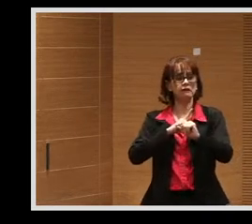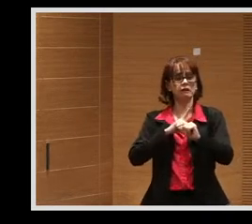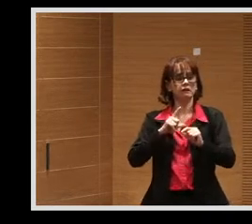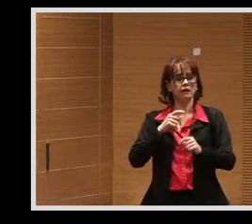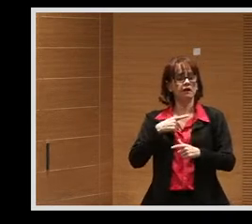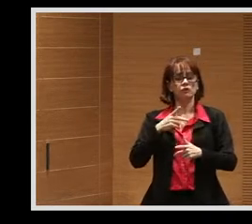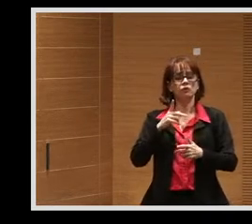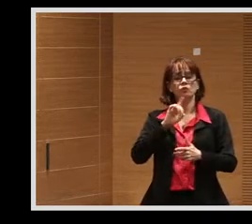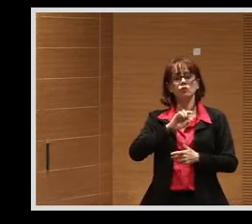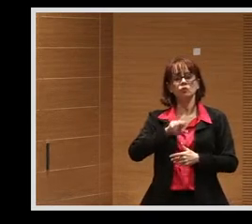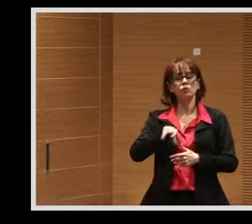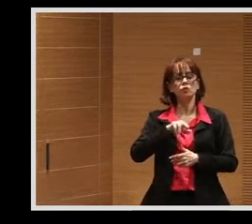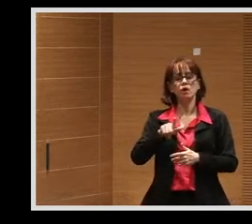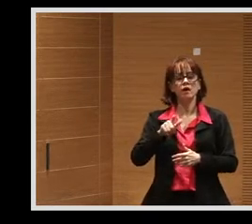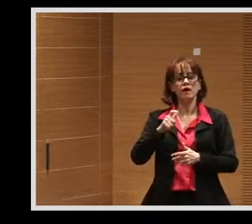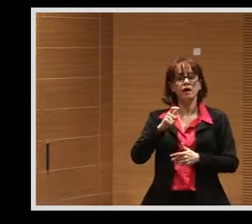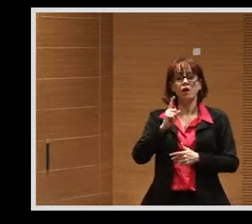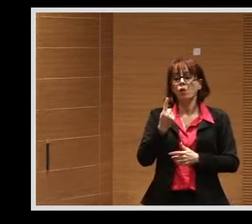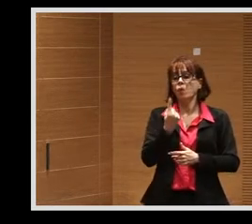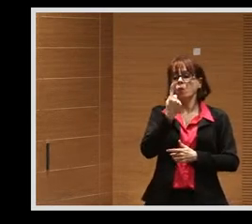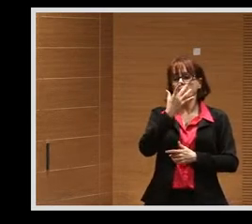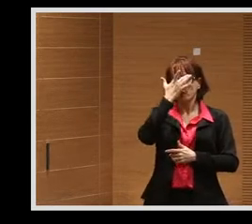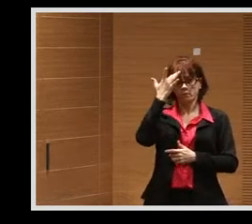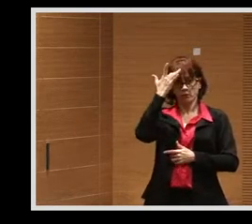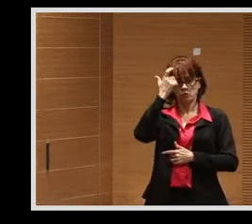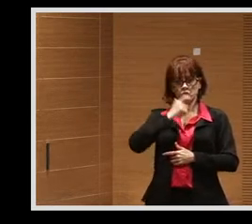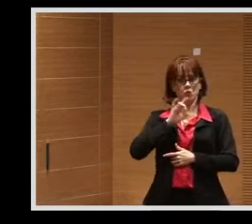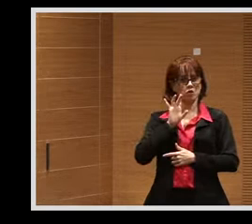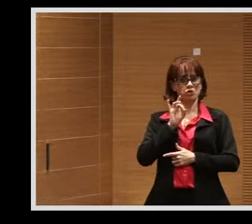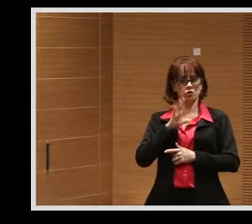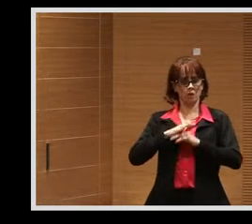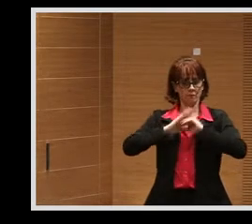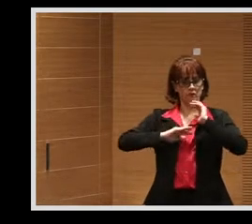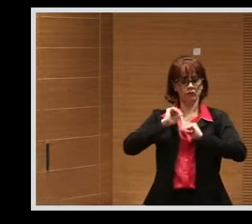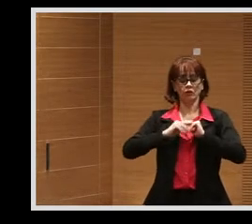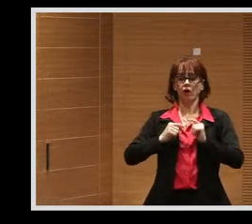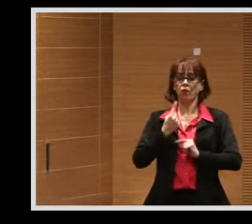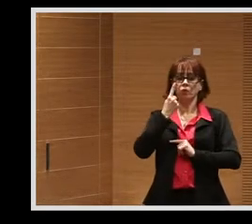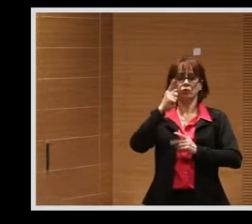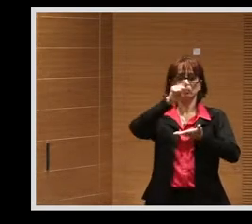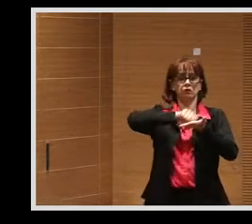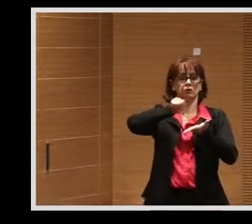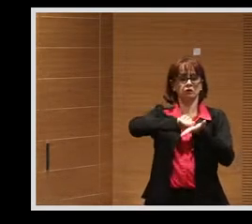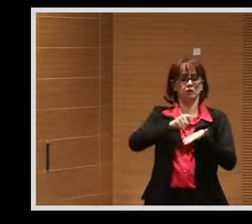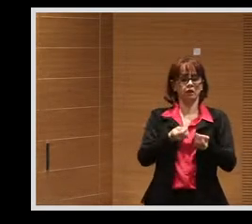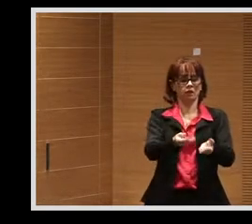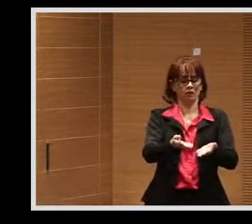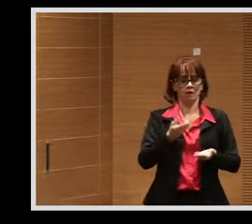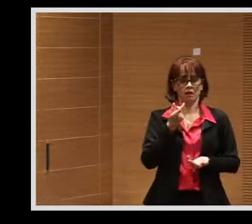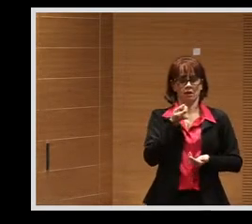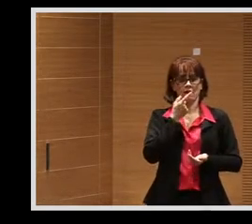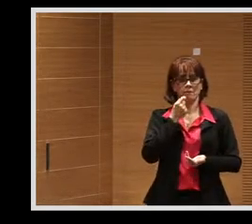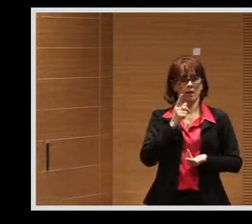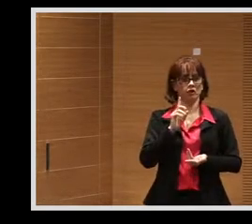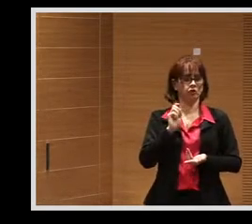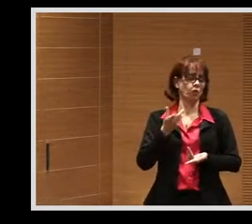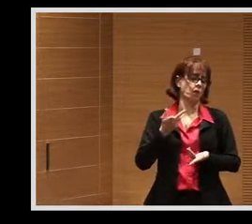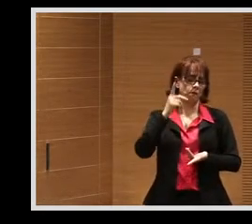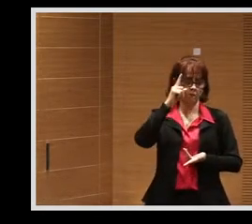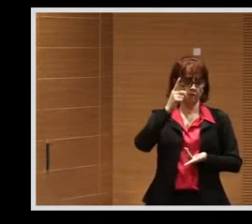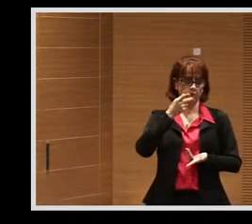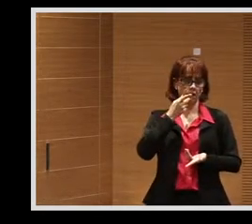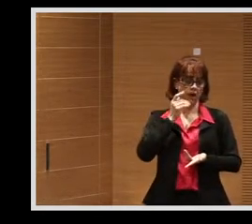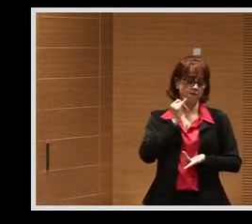É reducionista dizer é esse profissional. Né? A gente viu que a educação, com a sua